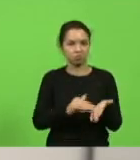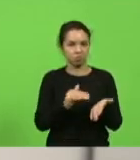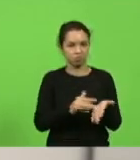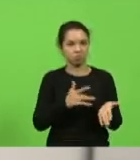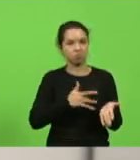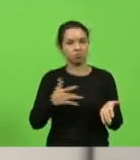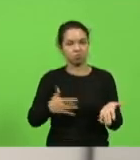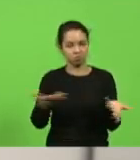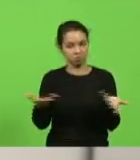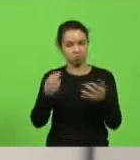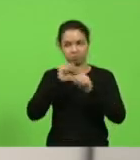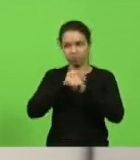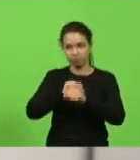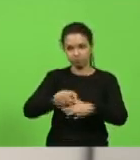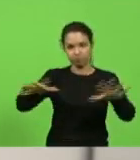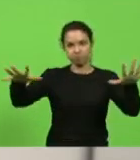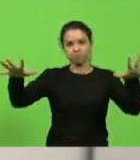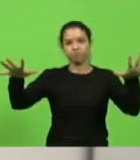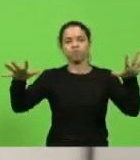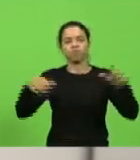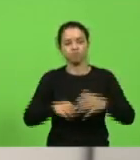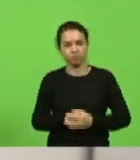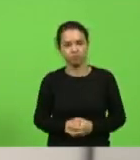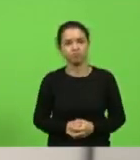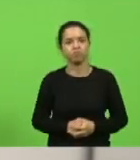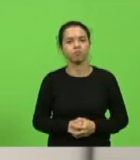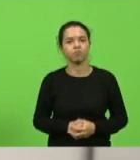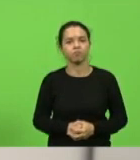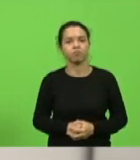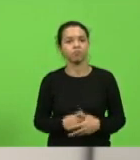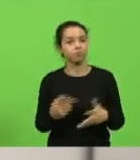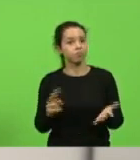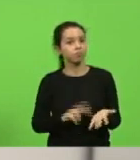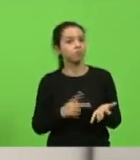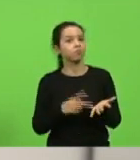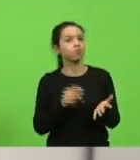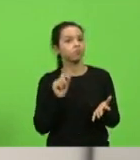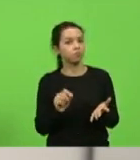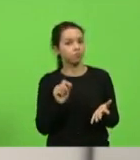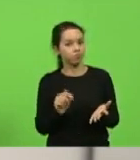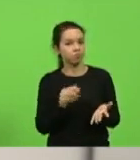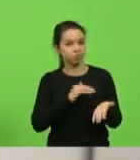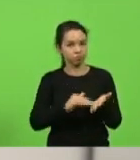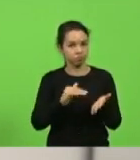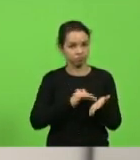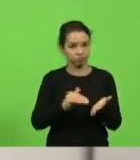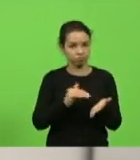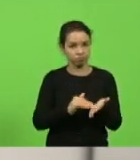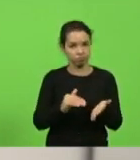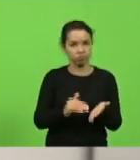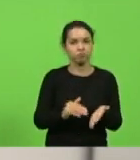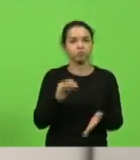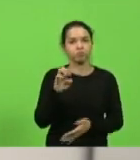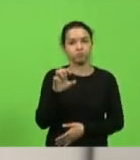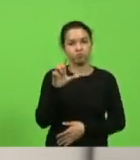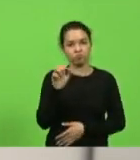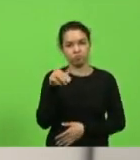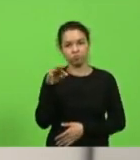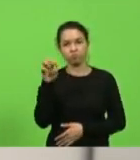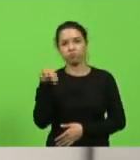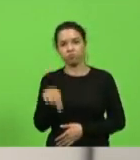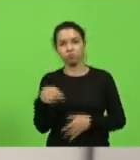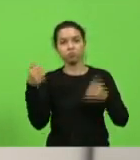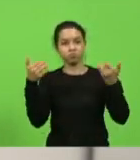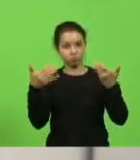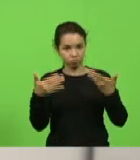isso vai se tornar público." Fecha aspas. Ou seja, o então secretário Elton Zeferino apontou